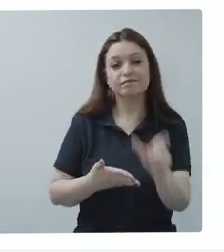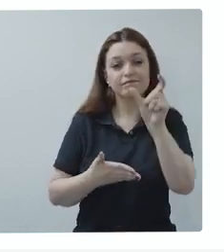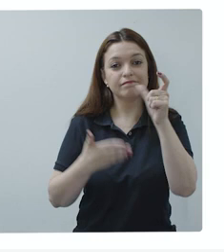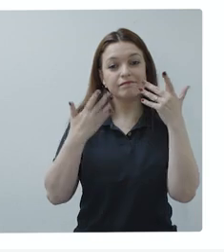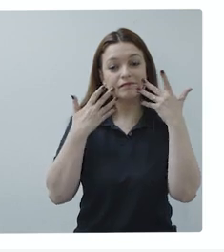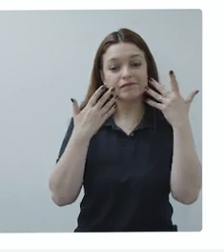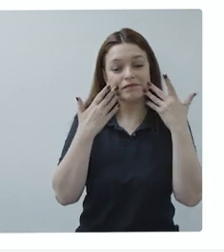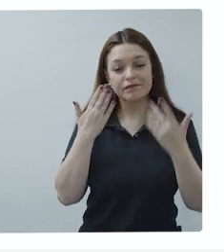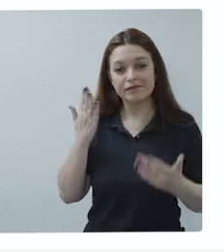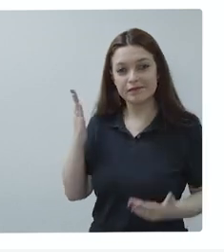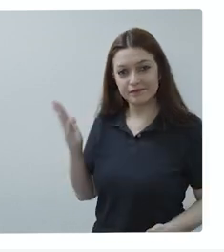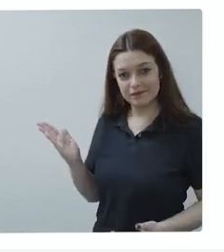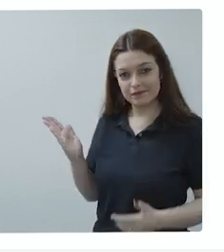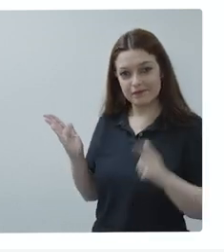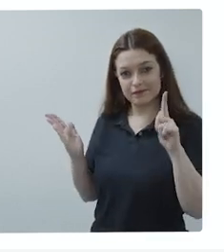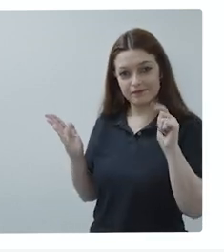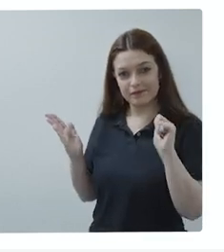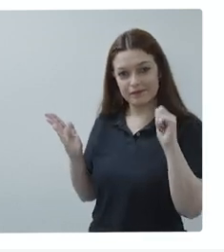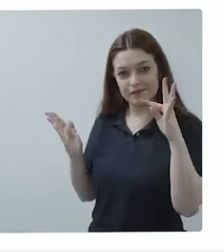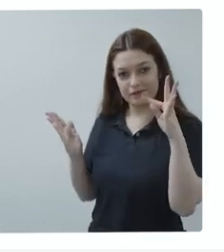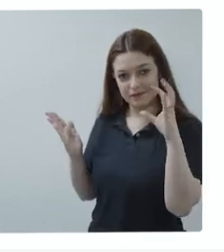palavra gato.